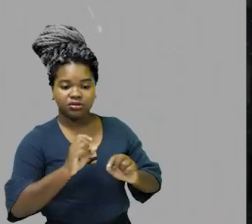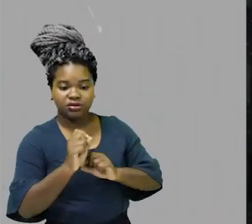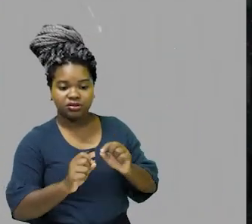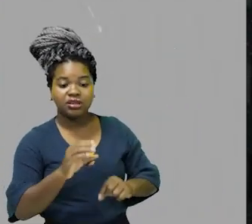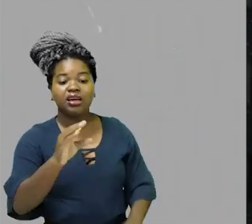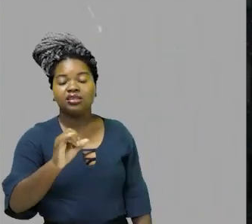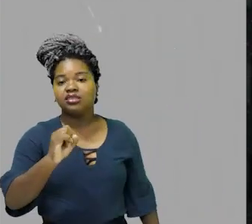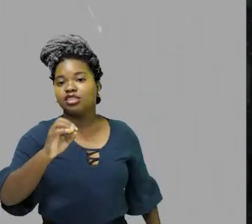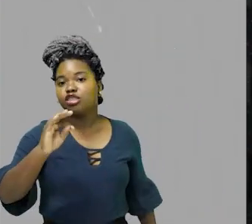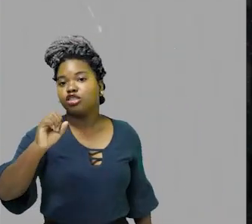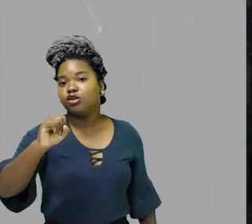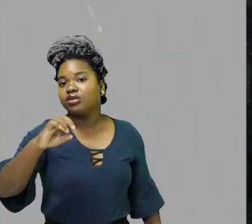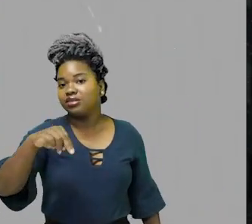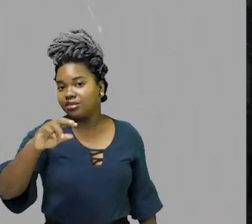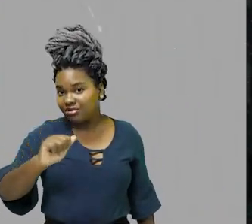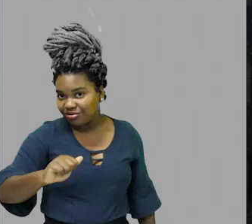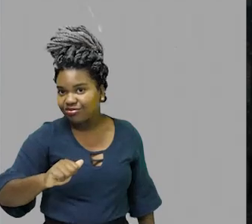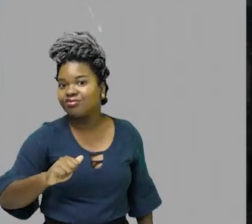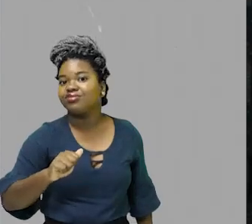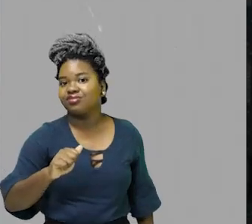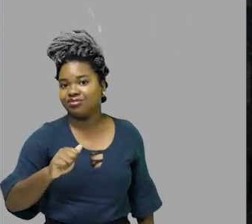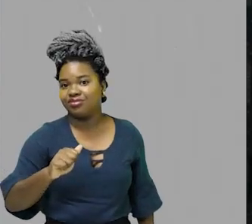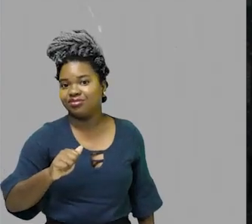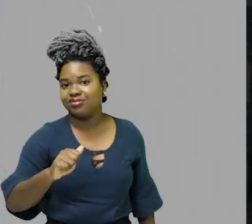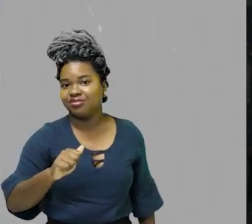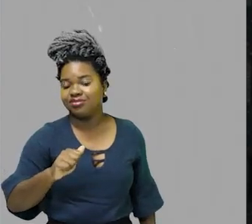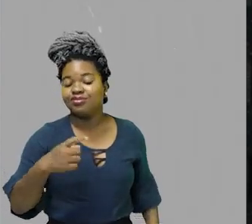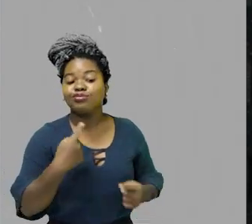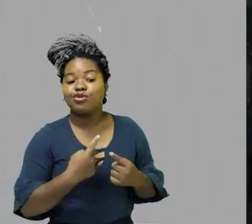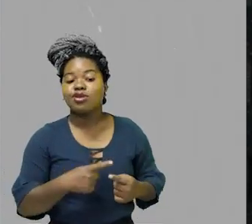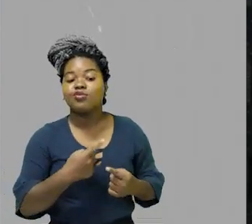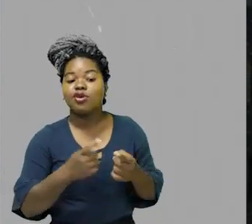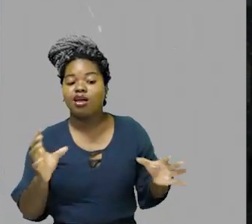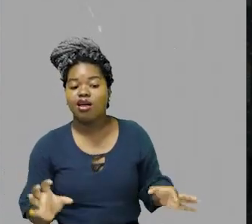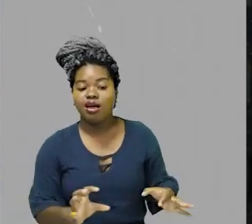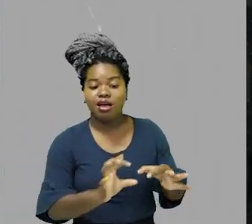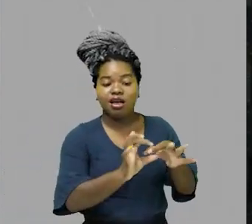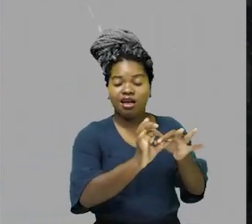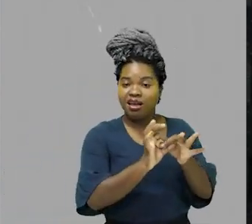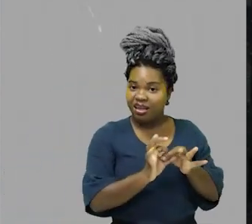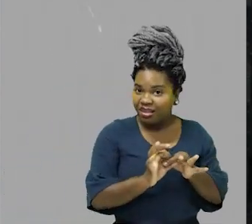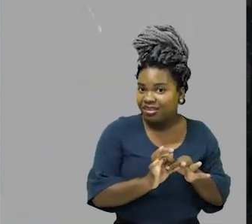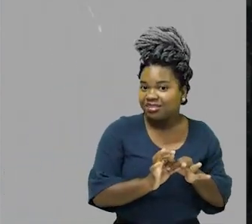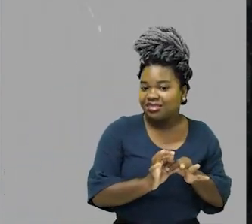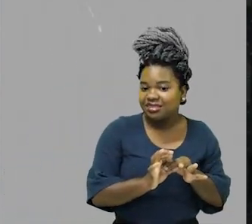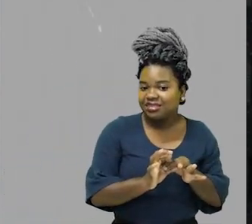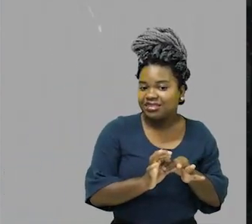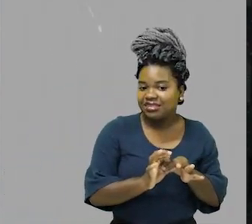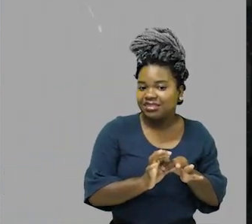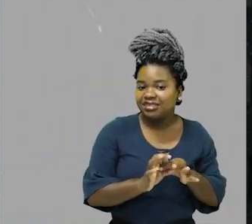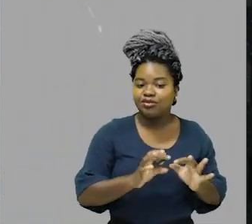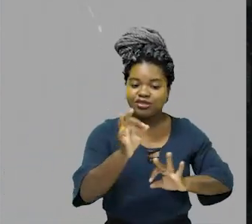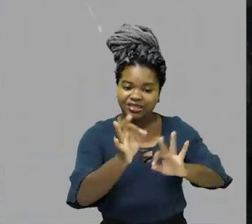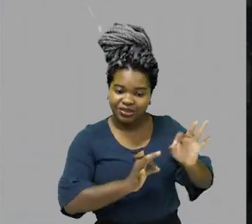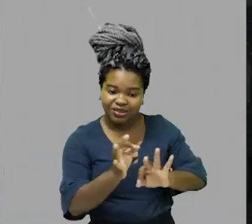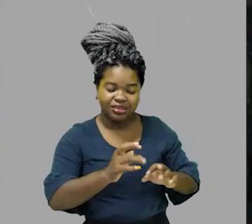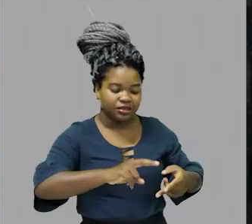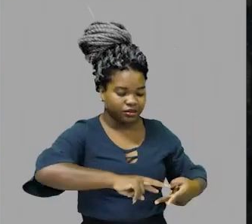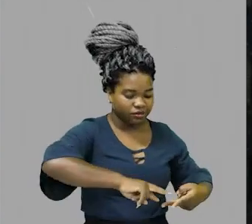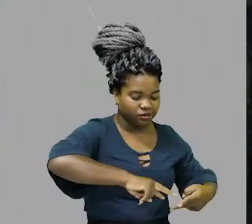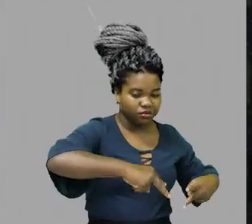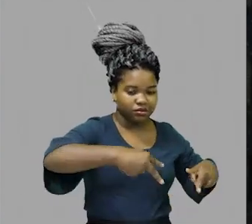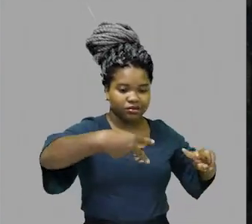a citosina, porque citosina se liga com guanina, ok? E aí esse processo de replicação, como eu mostrei para vocês, é